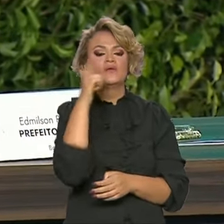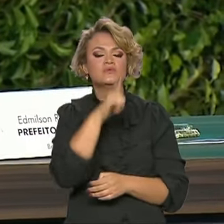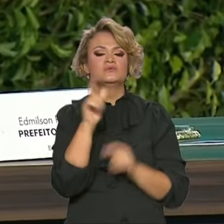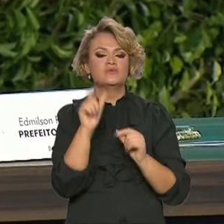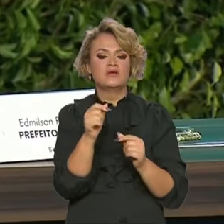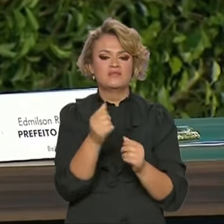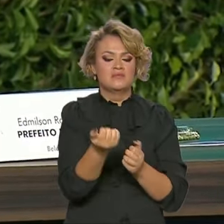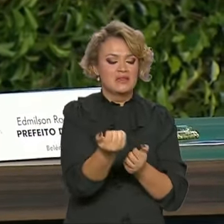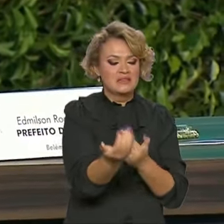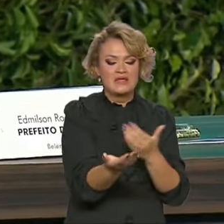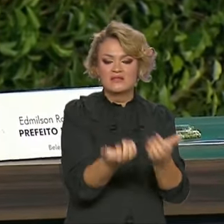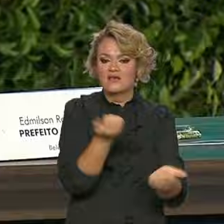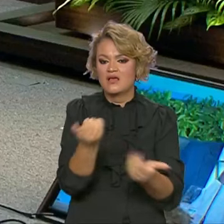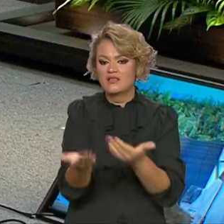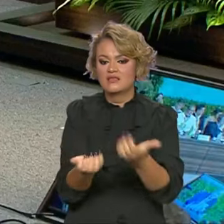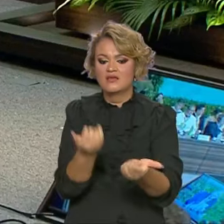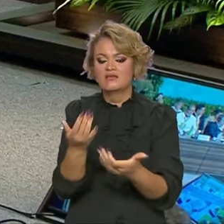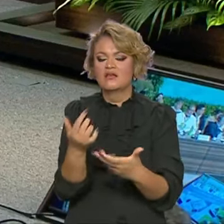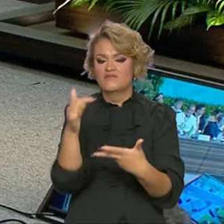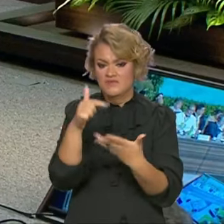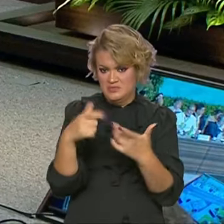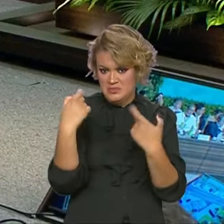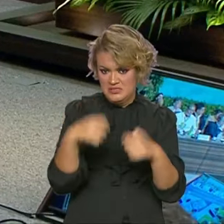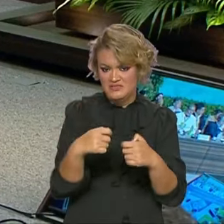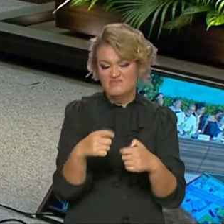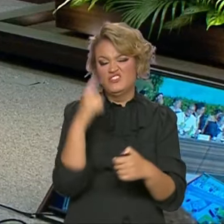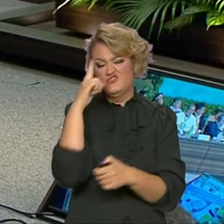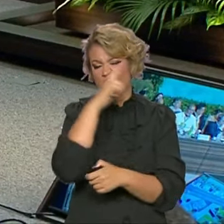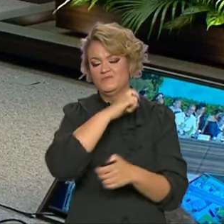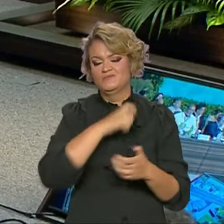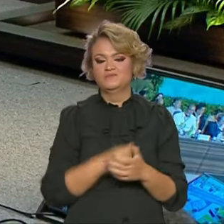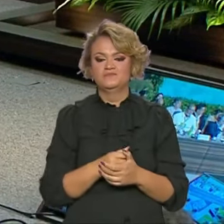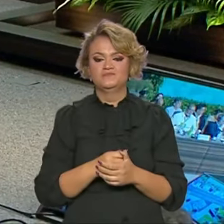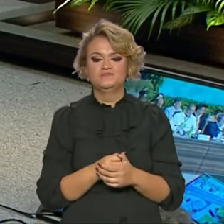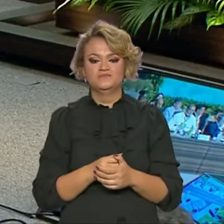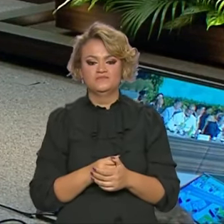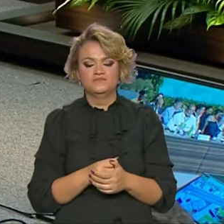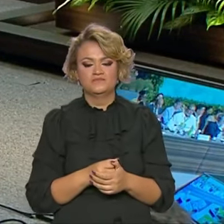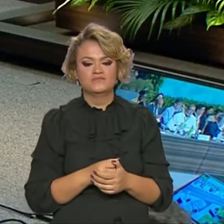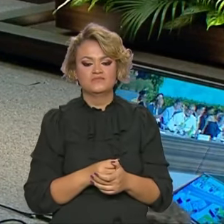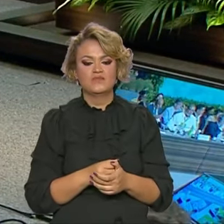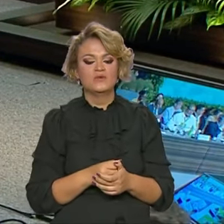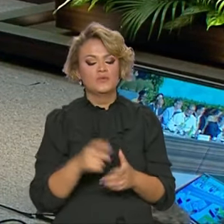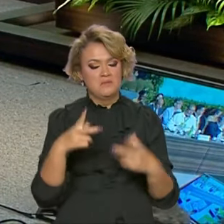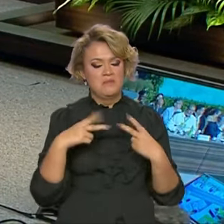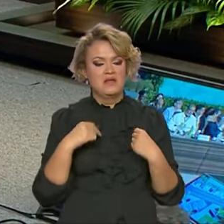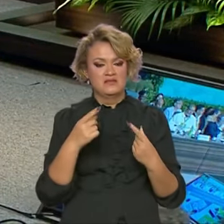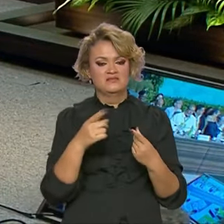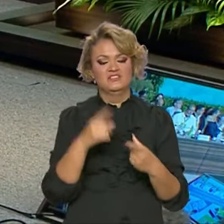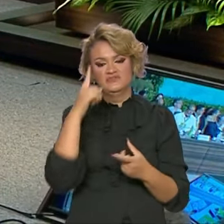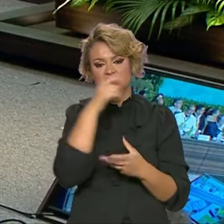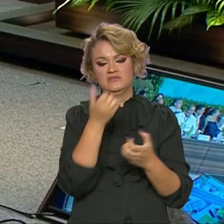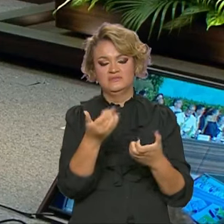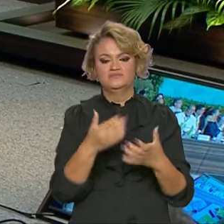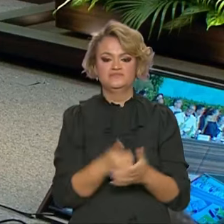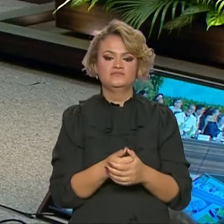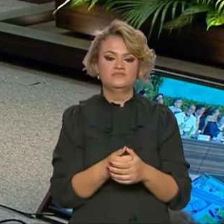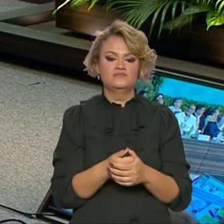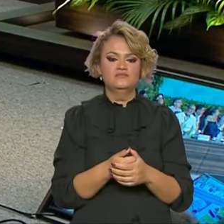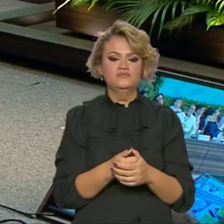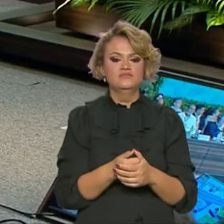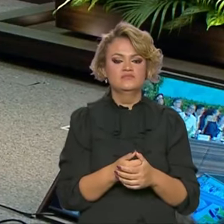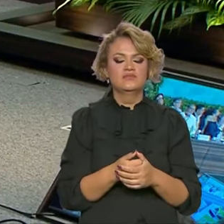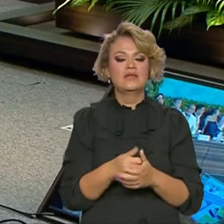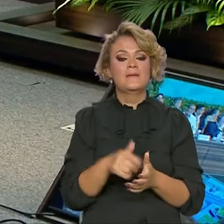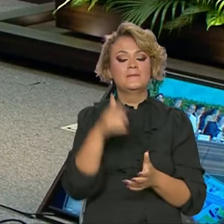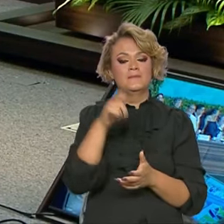oferecer aos seus moradores tudo o que precisam, o que lhes é de direito. Some-se